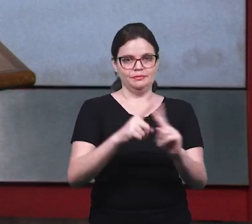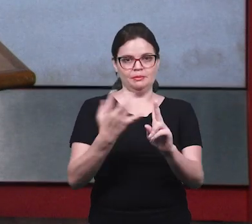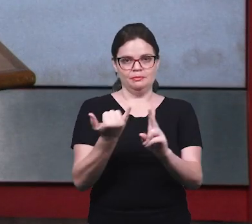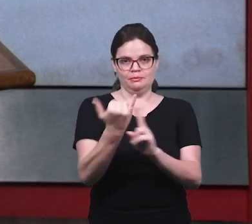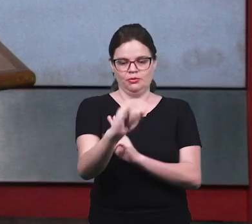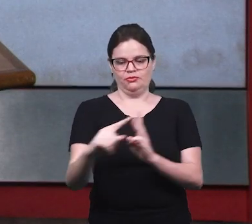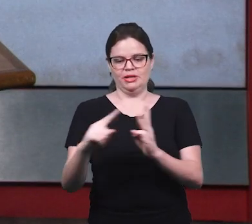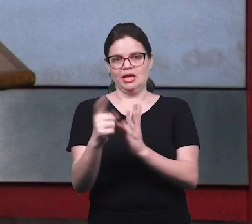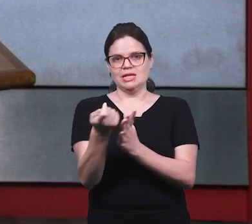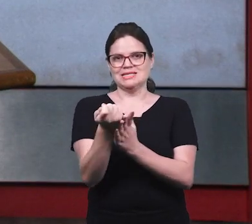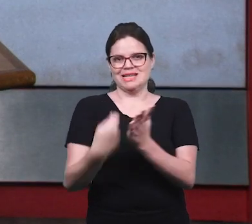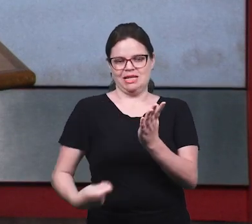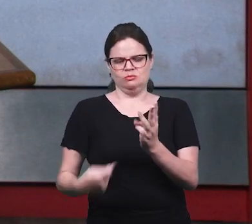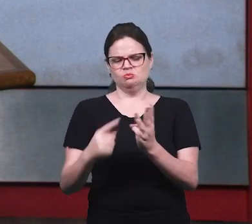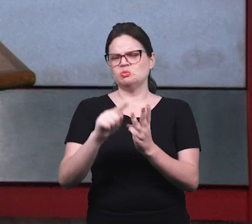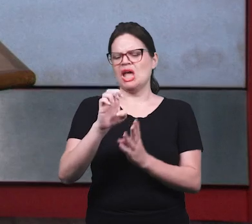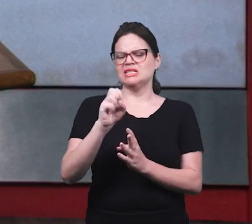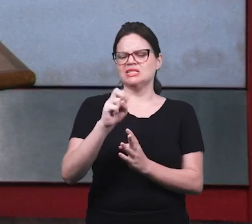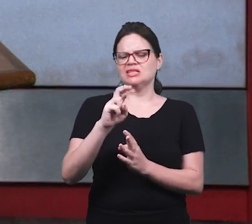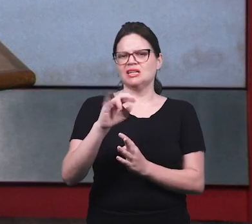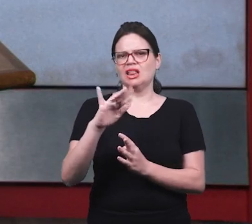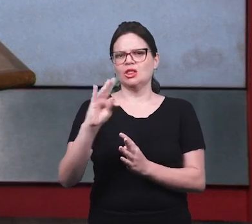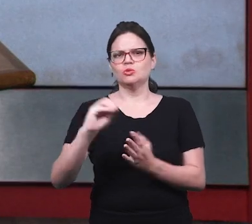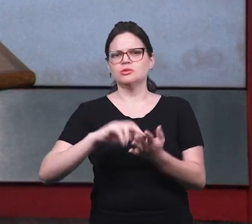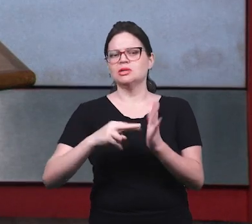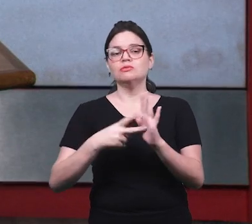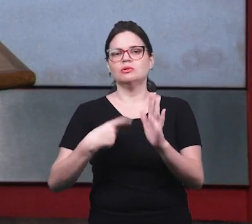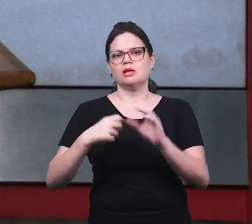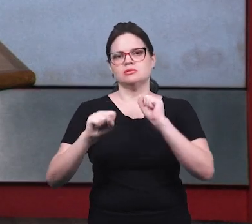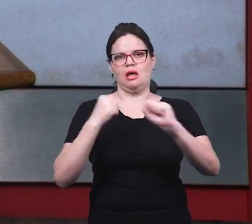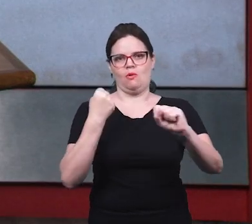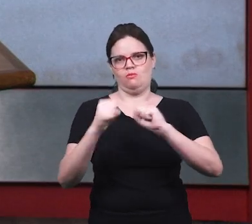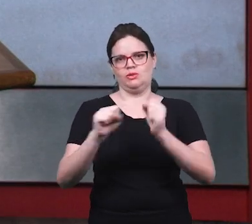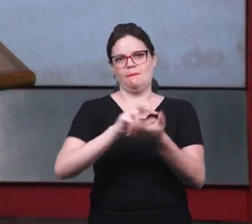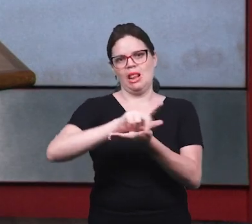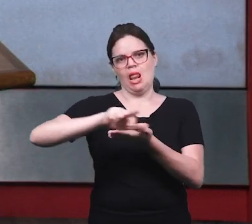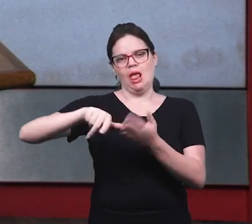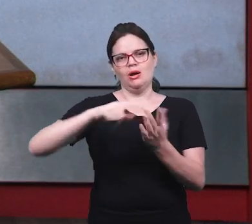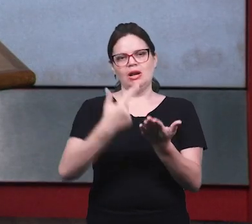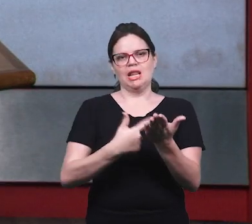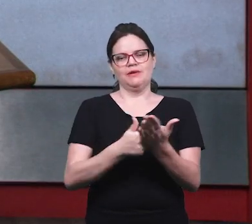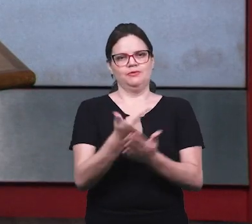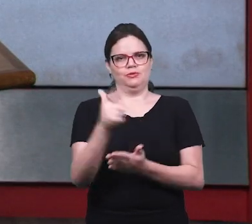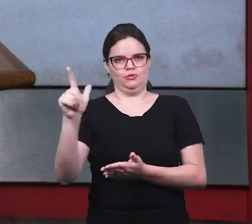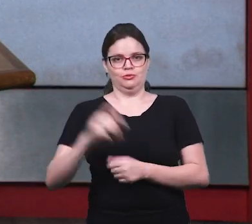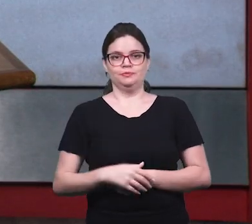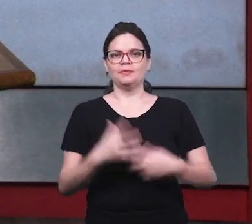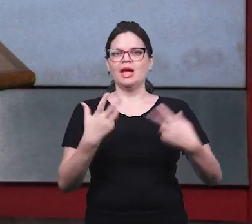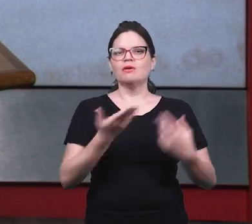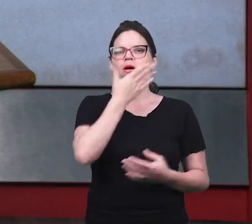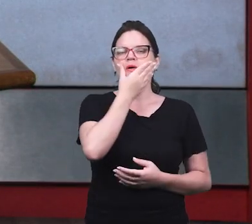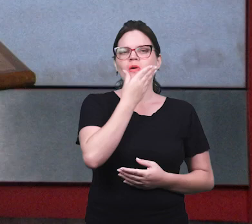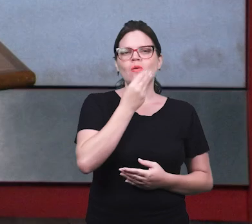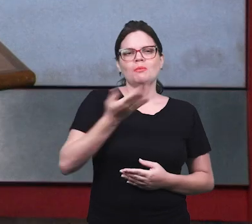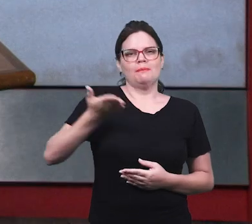e os escritos, a que o Senhor chamou de salmos, da mesma forma que faziam os rabinos do seu